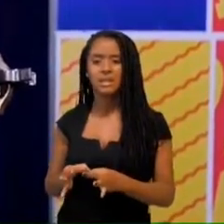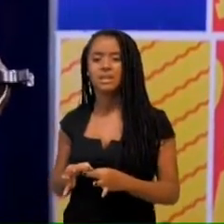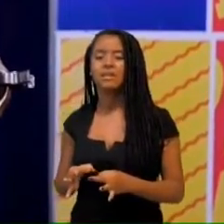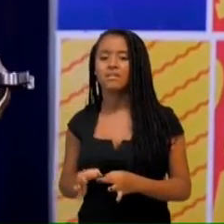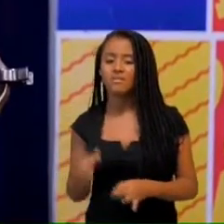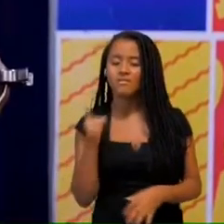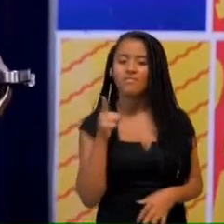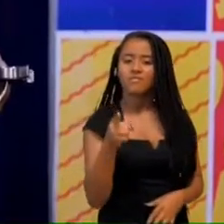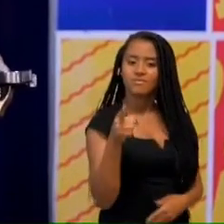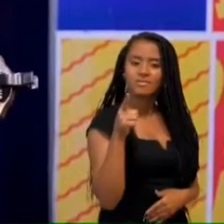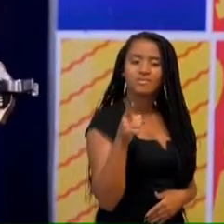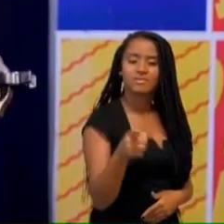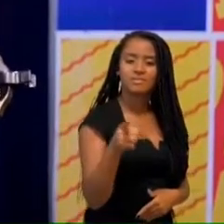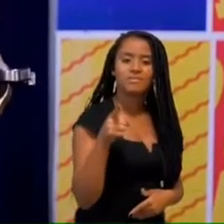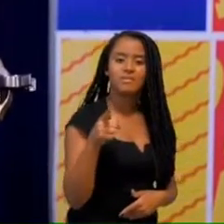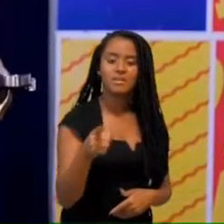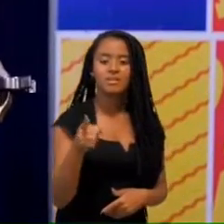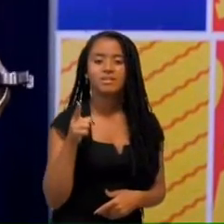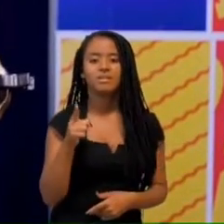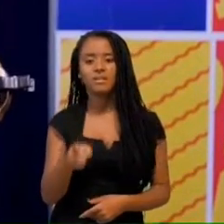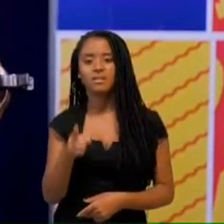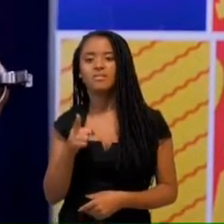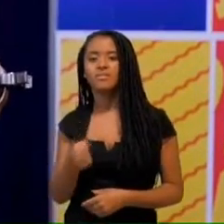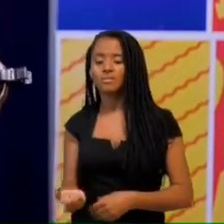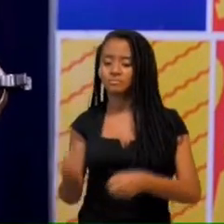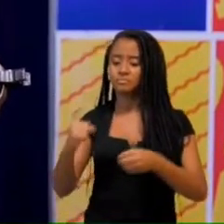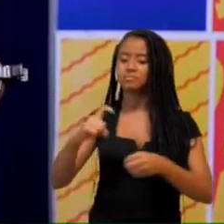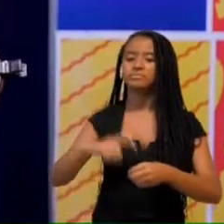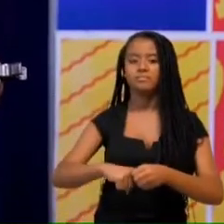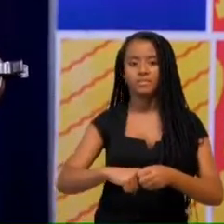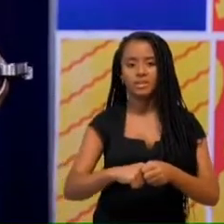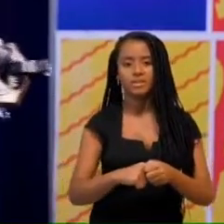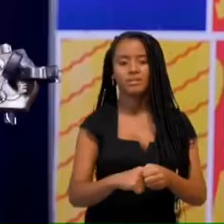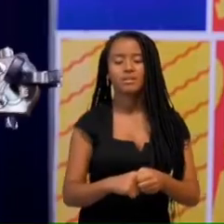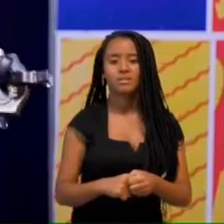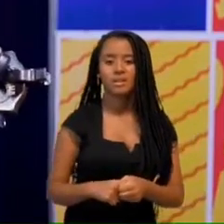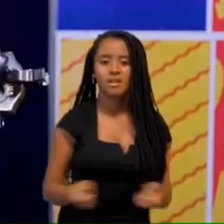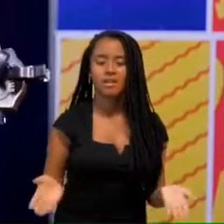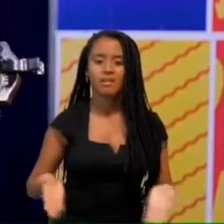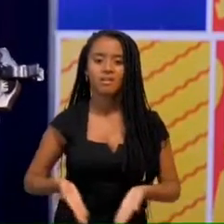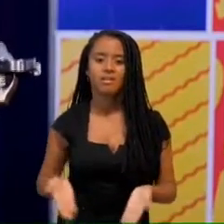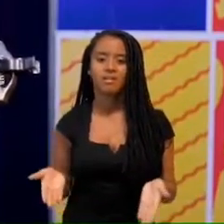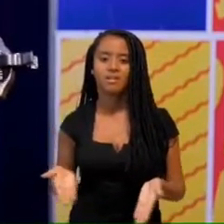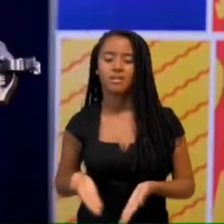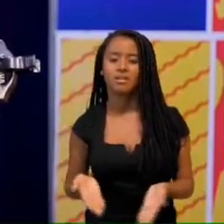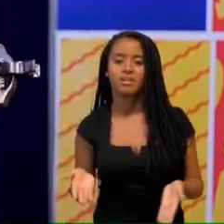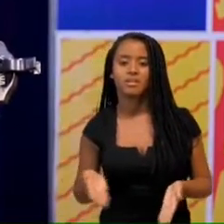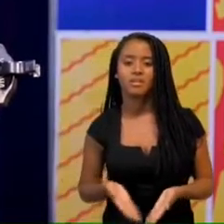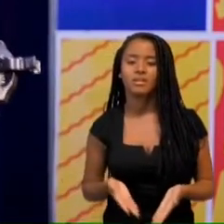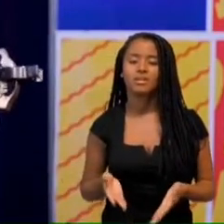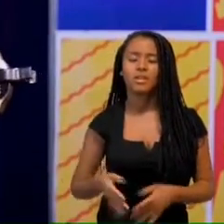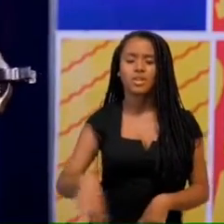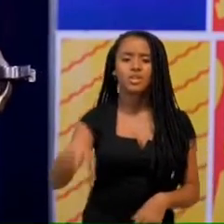certeza você vai você vai voltar aqui